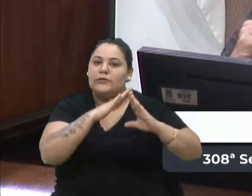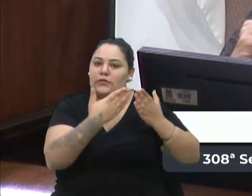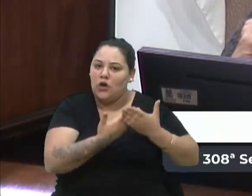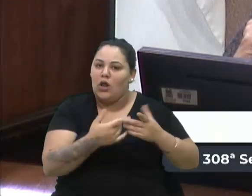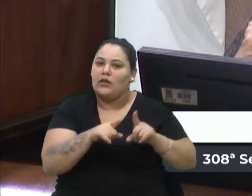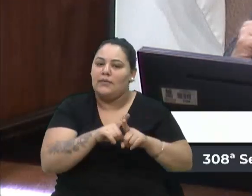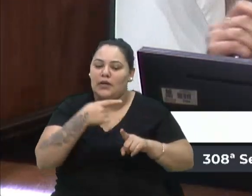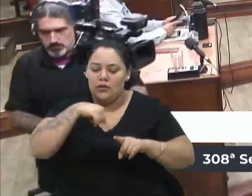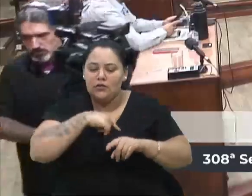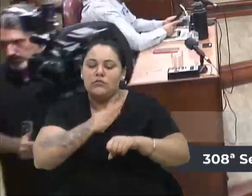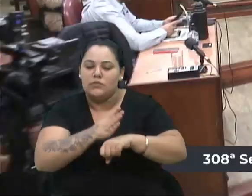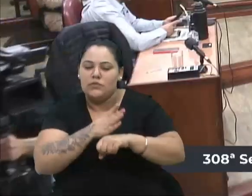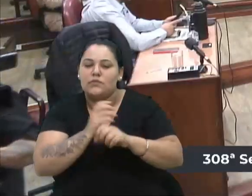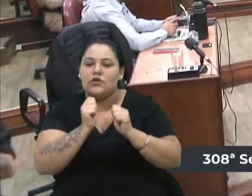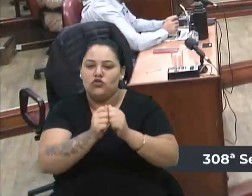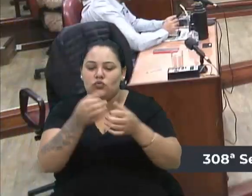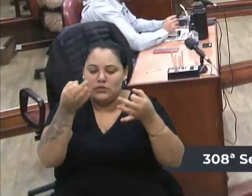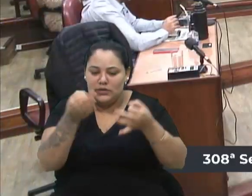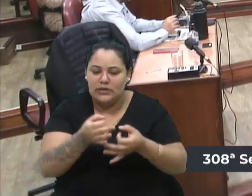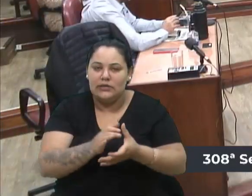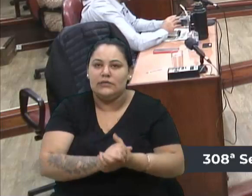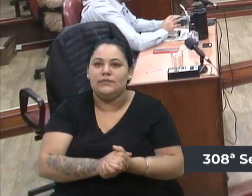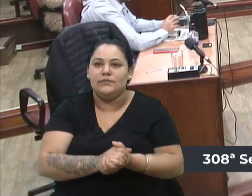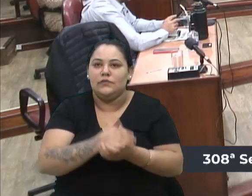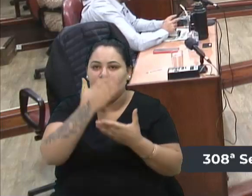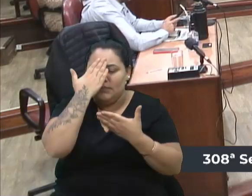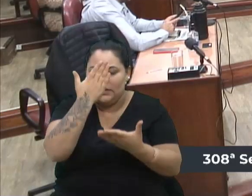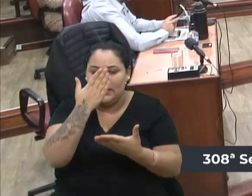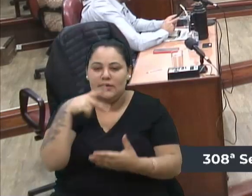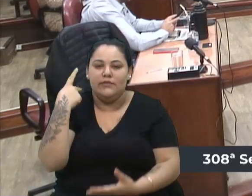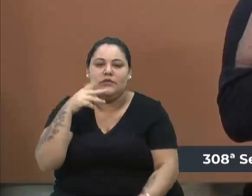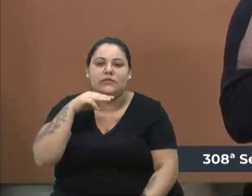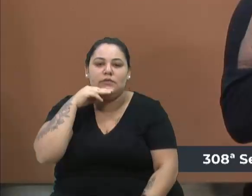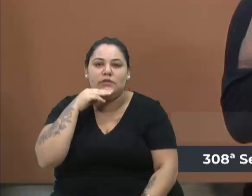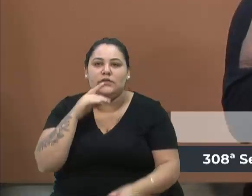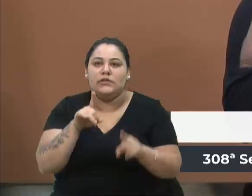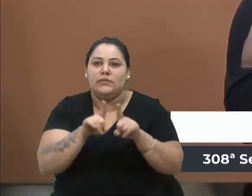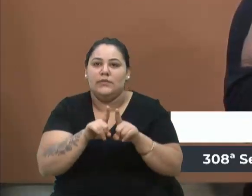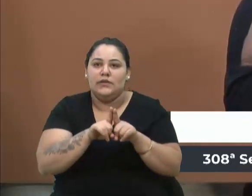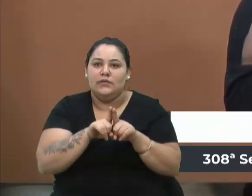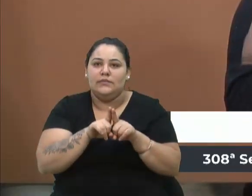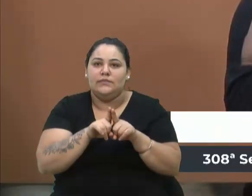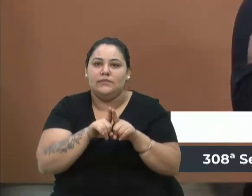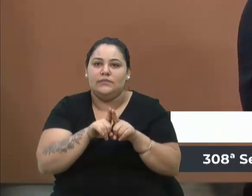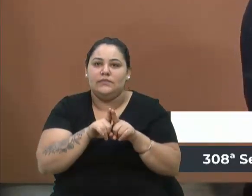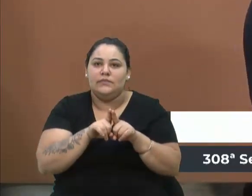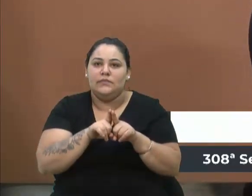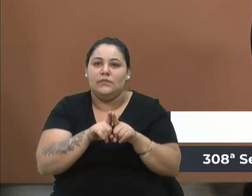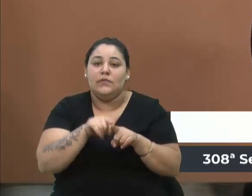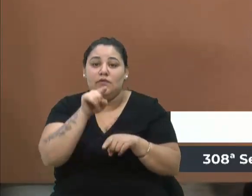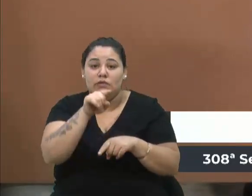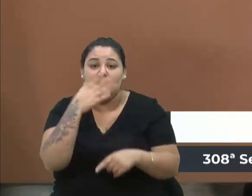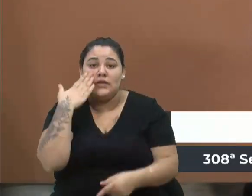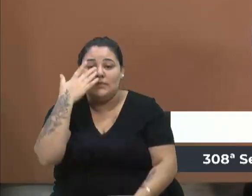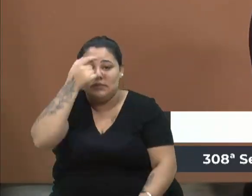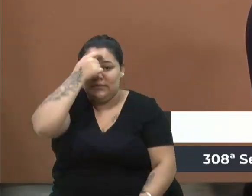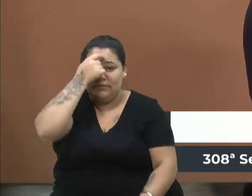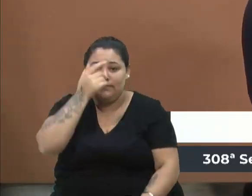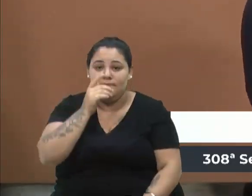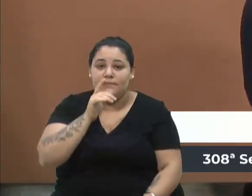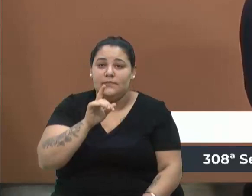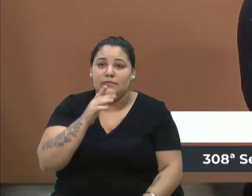essas patas Com certeza Obrigada vereadora Marisol e para que a senhora também fique ciente saiba no dia que